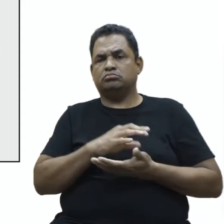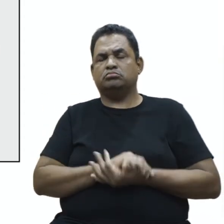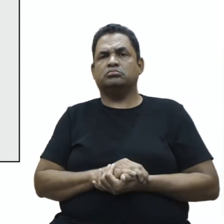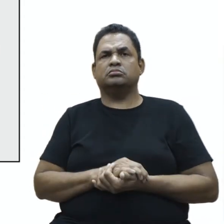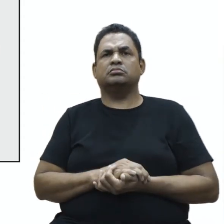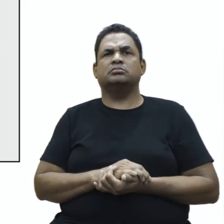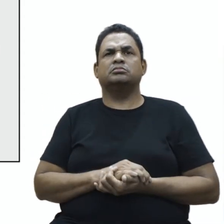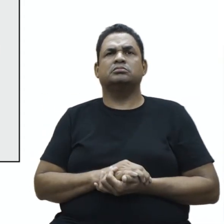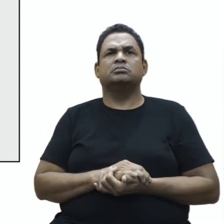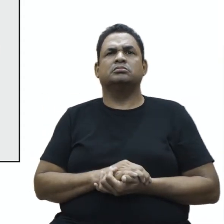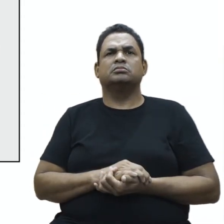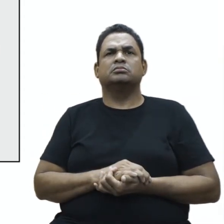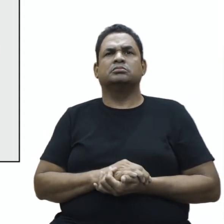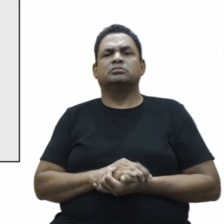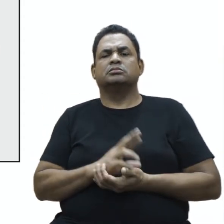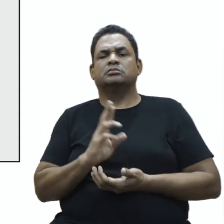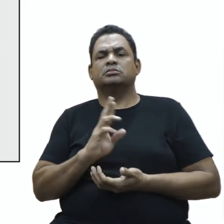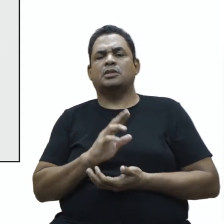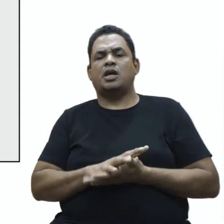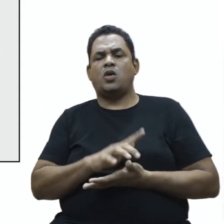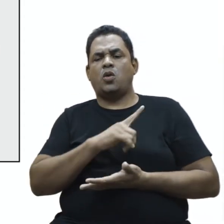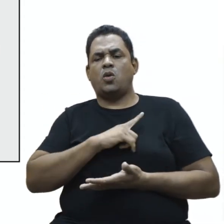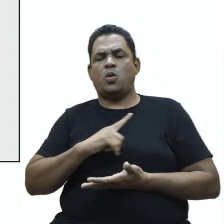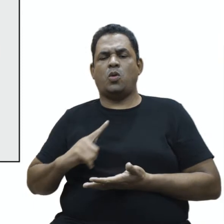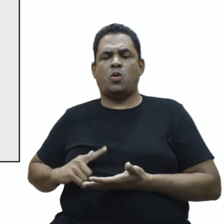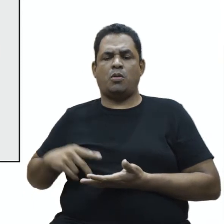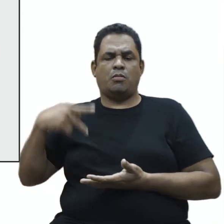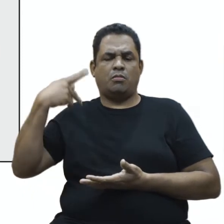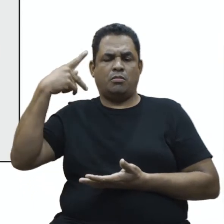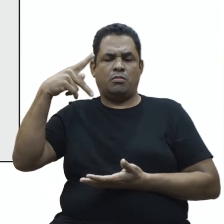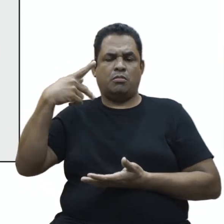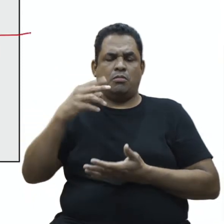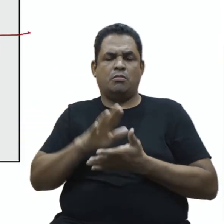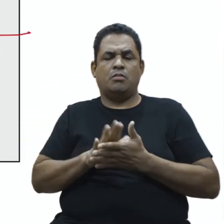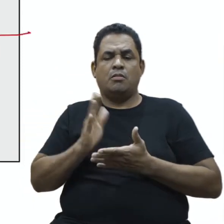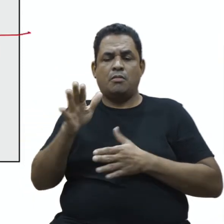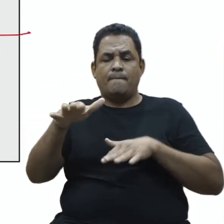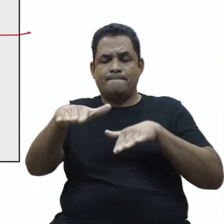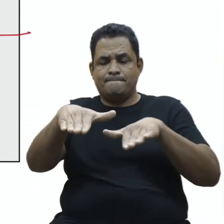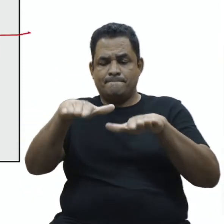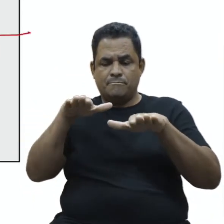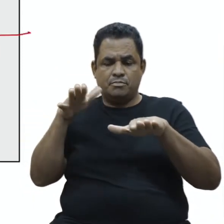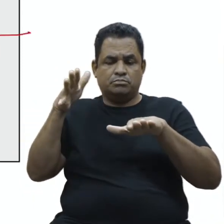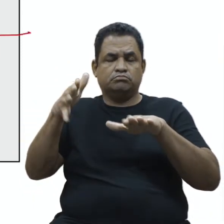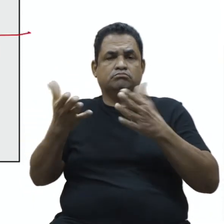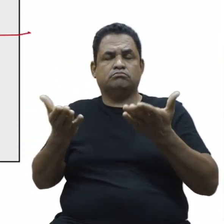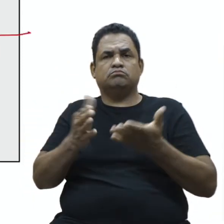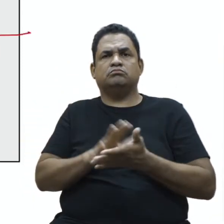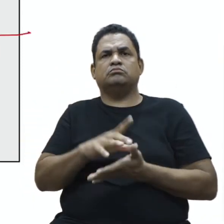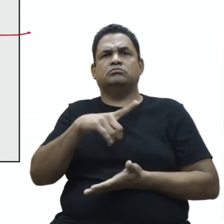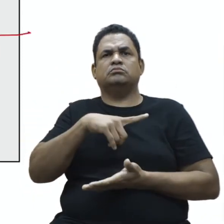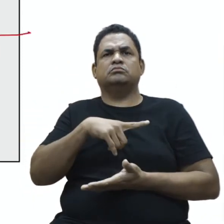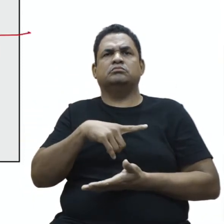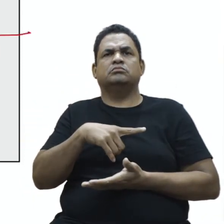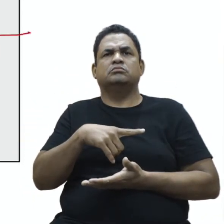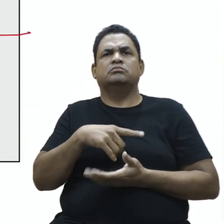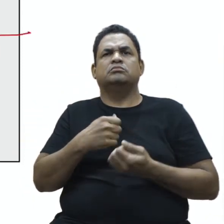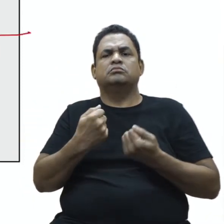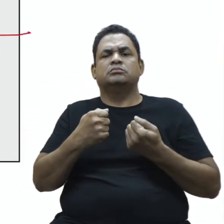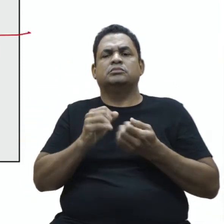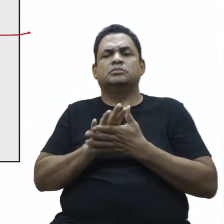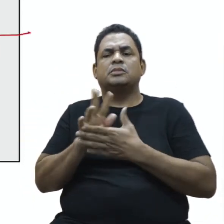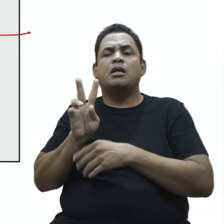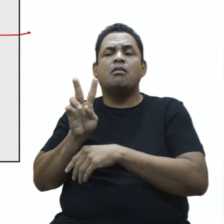outro. Quem governa no parlamento é o parlamento, por meio do gabinete. Então, a Rainha Elizabeth, ela cuida das questões